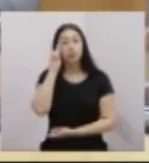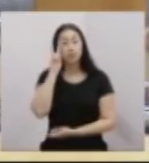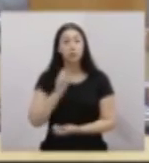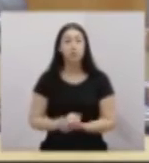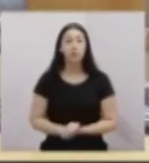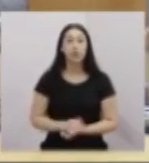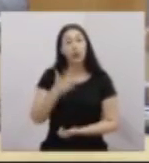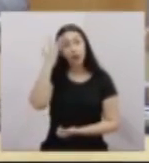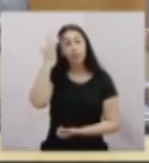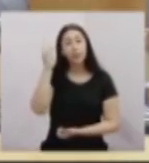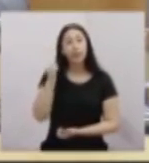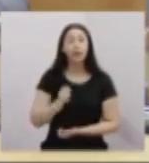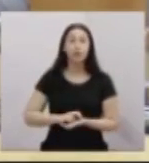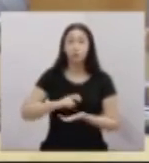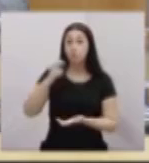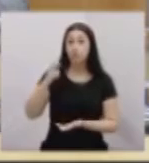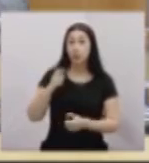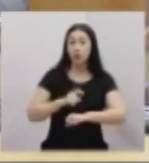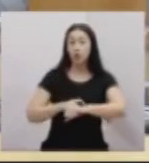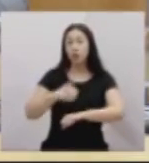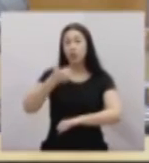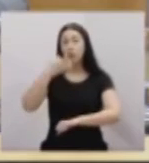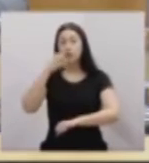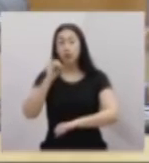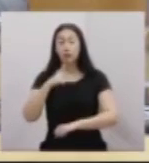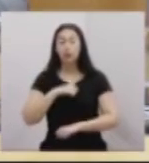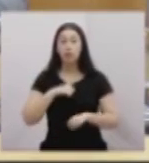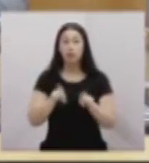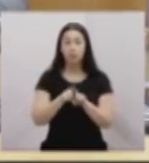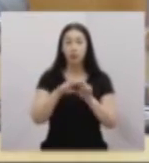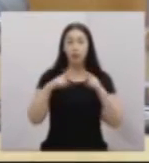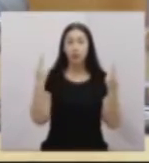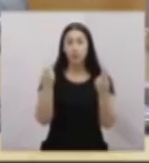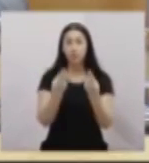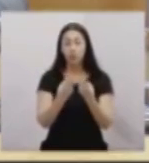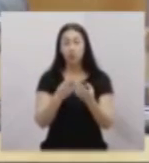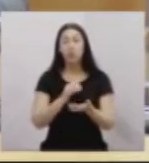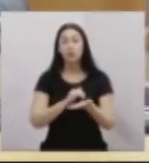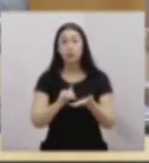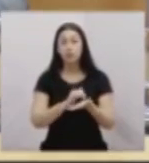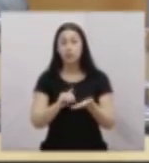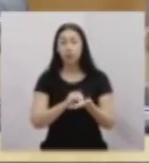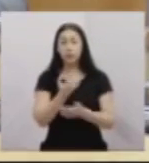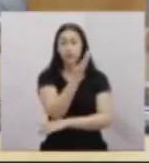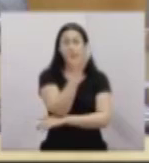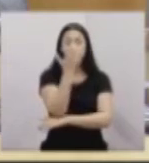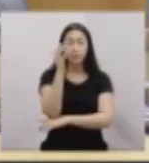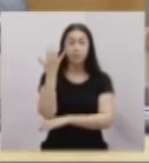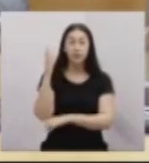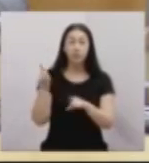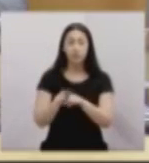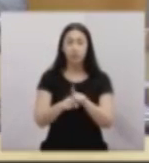teremos amanhã pela manhã, às 10 horas, no auditório desta casa, reunião com a senhora secretária do Meio Ambiente e com